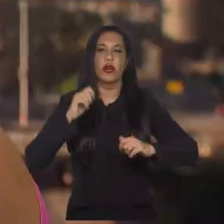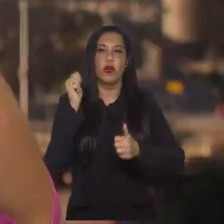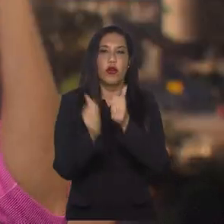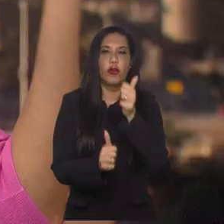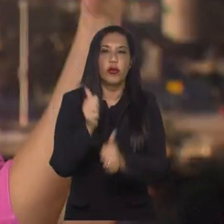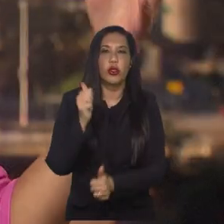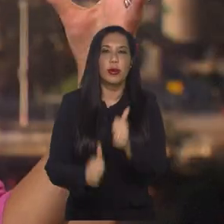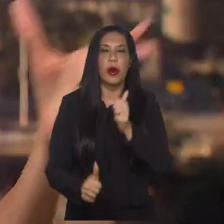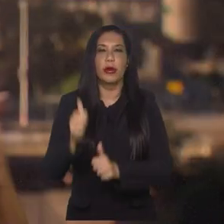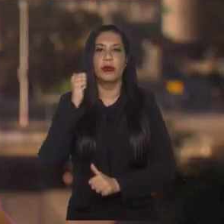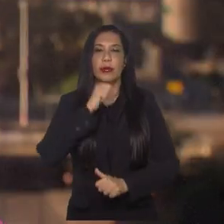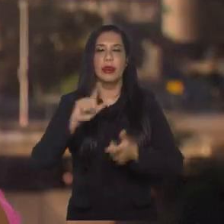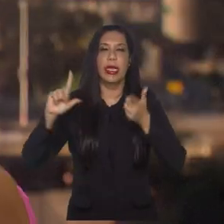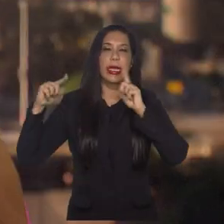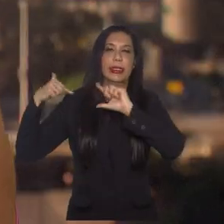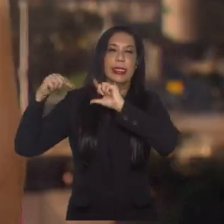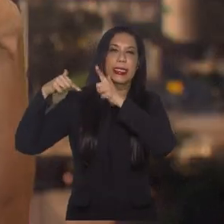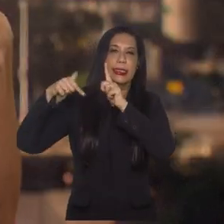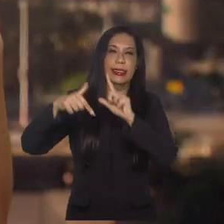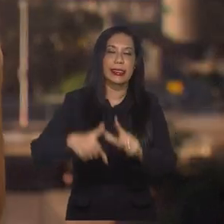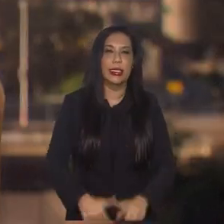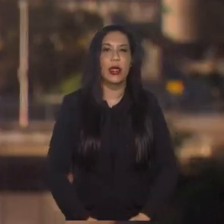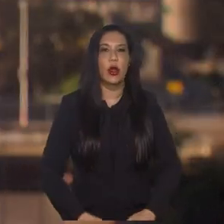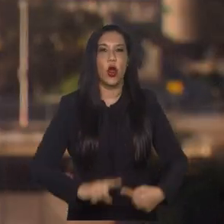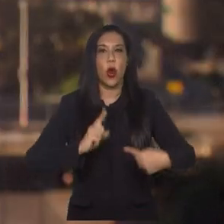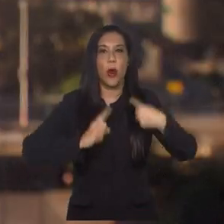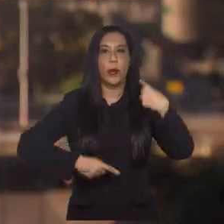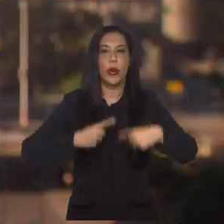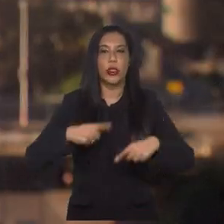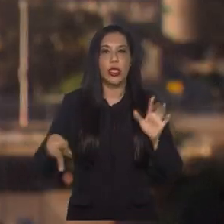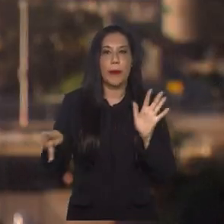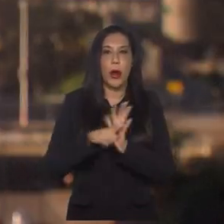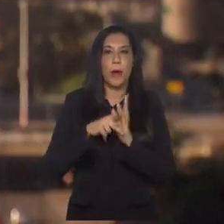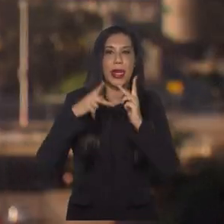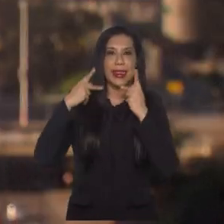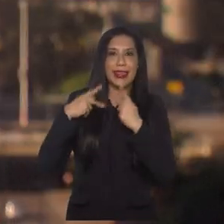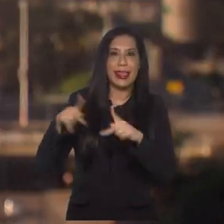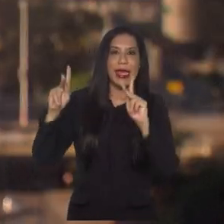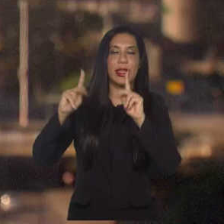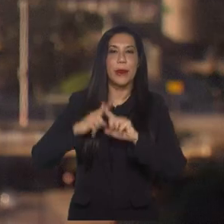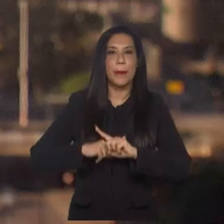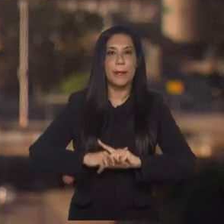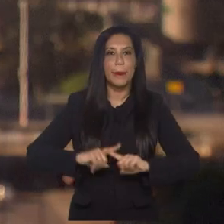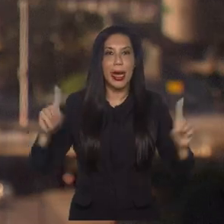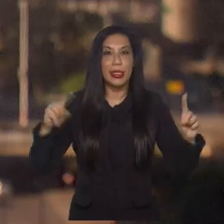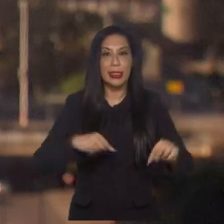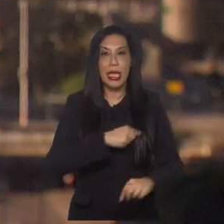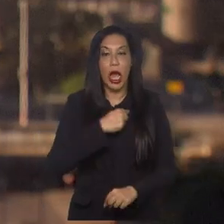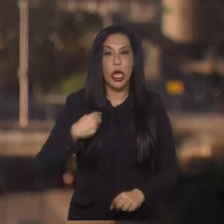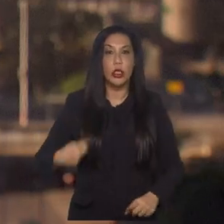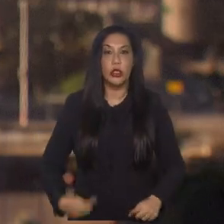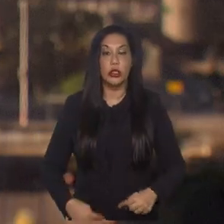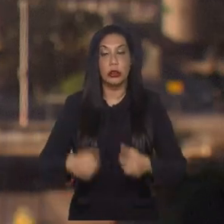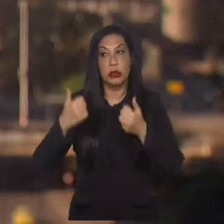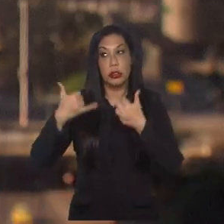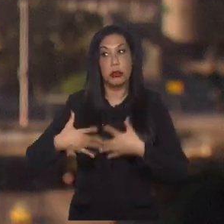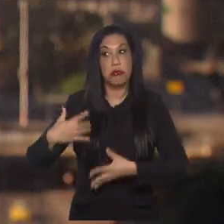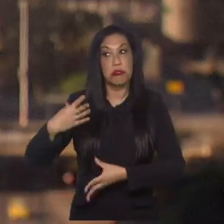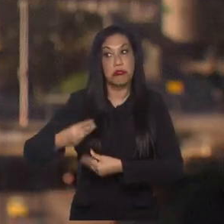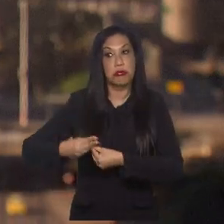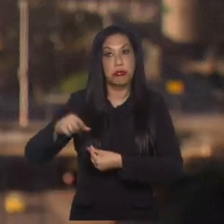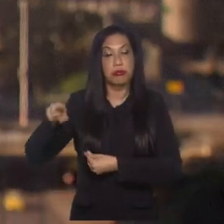feminino, já é tradição isso, é uma política de Estado e tudo mais. Mas, de fato, a China, vocês podem me confirmar